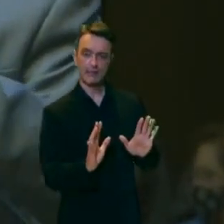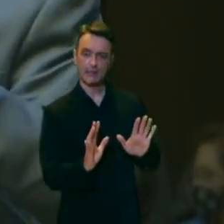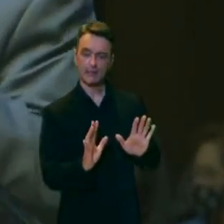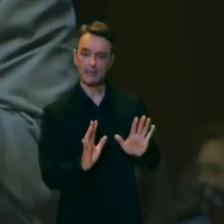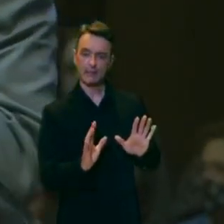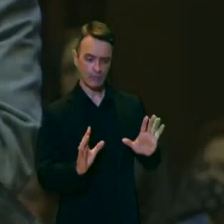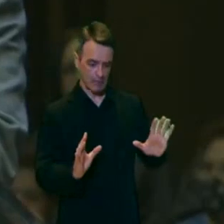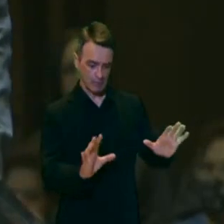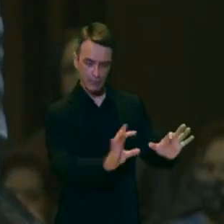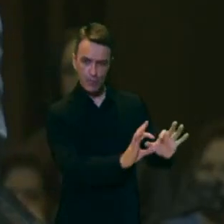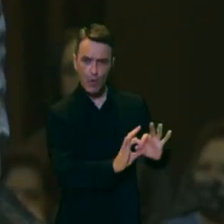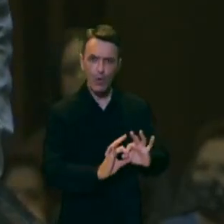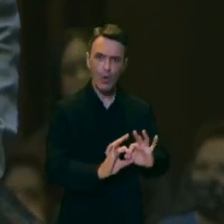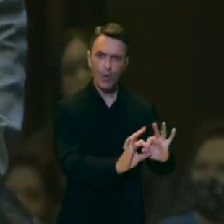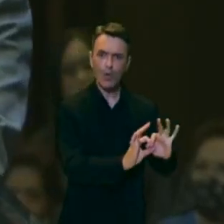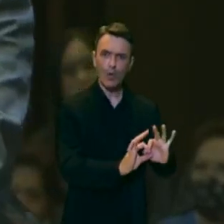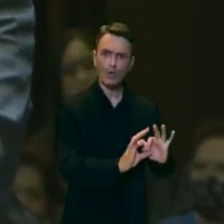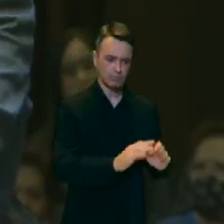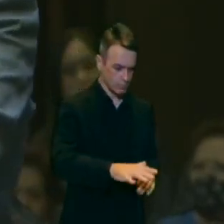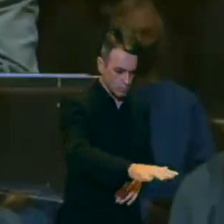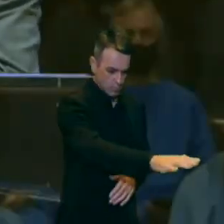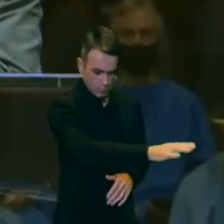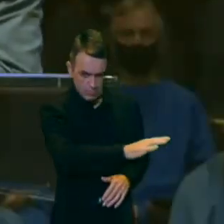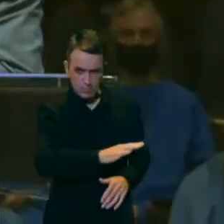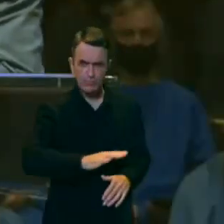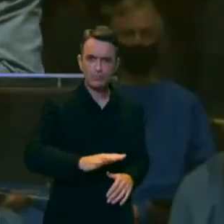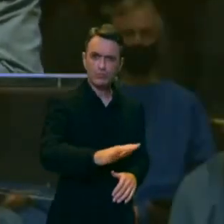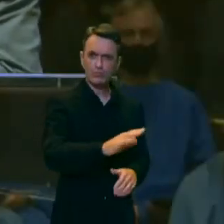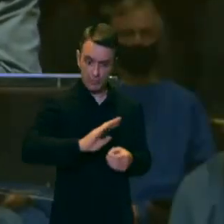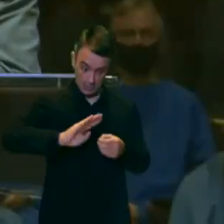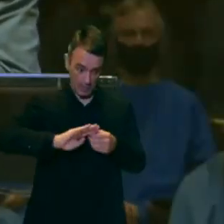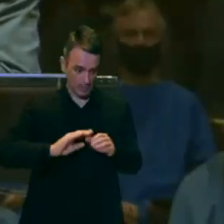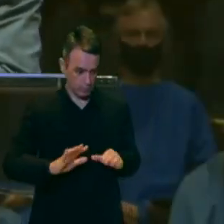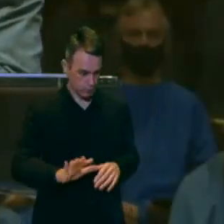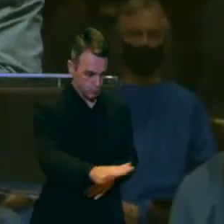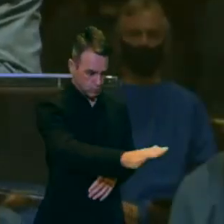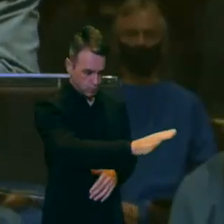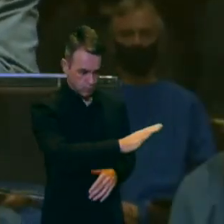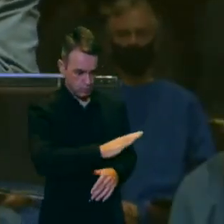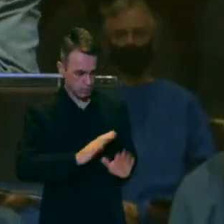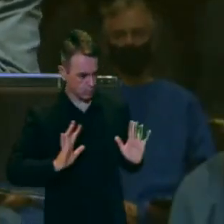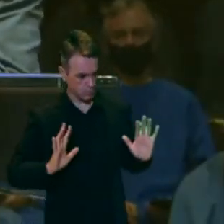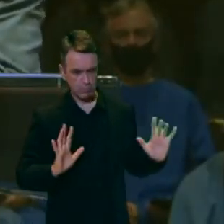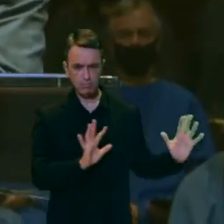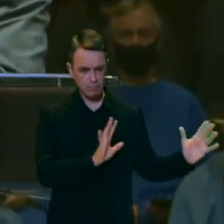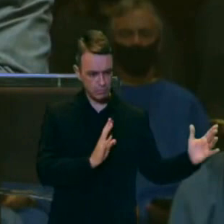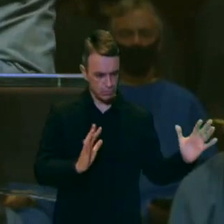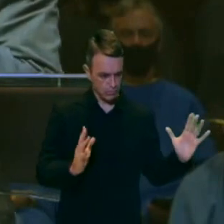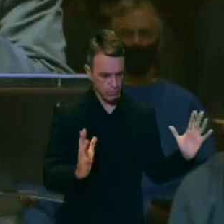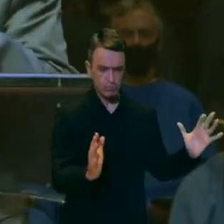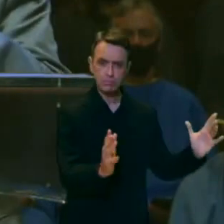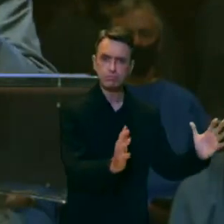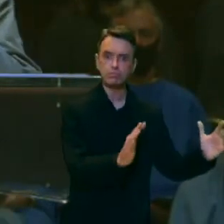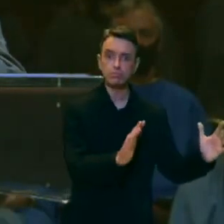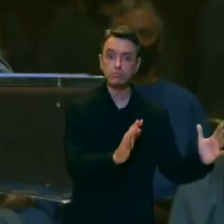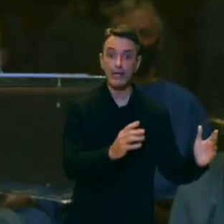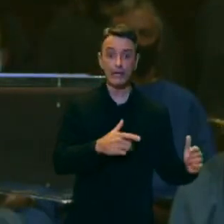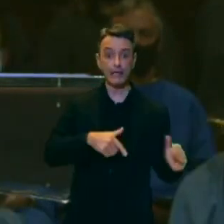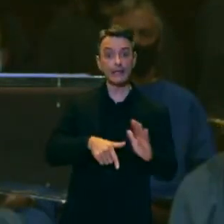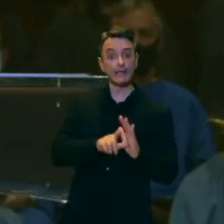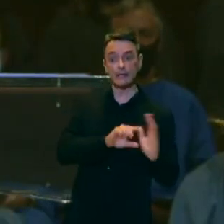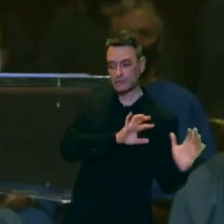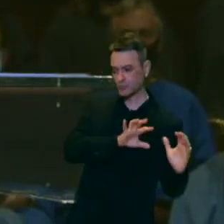anexar aquelas outras terras que estavam sobre a influência